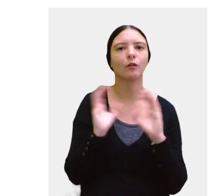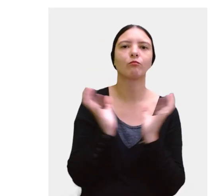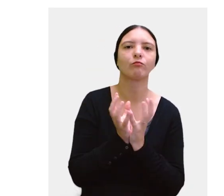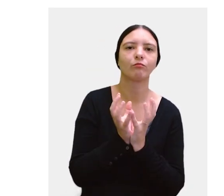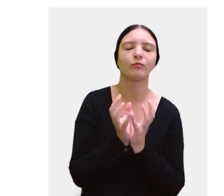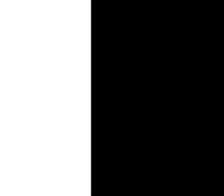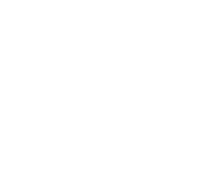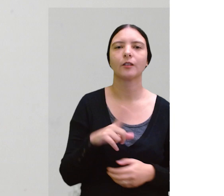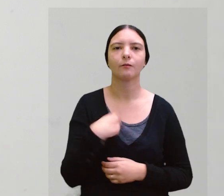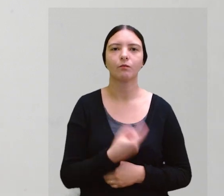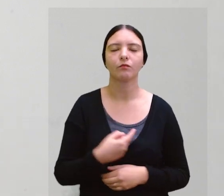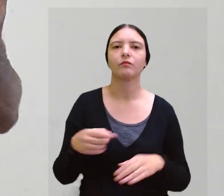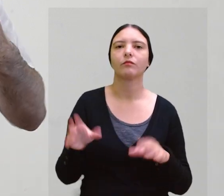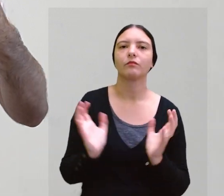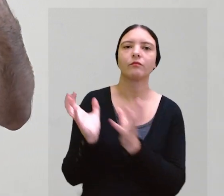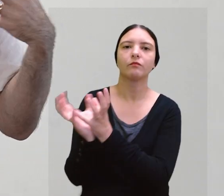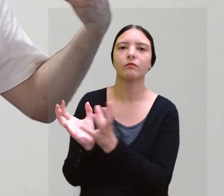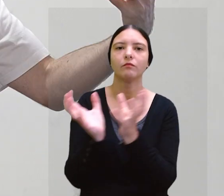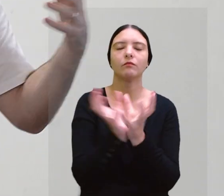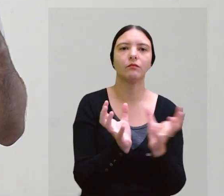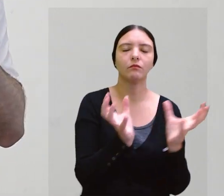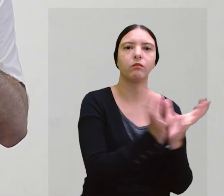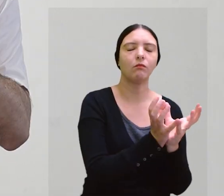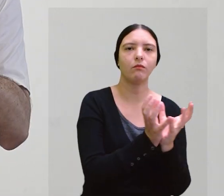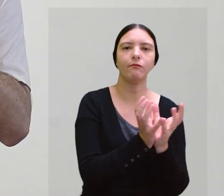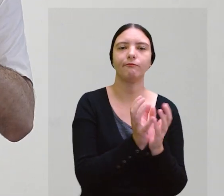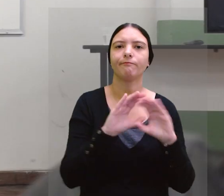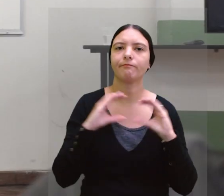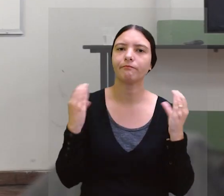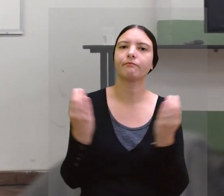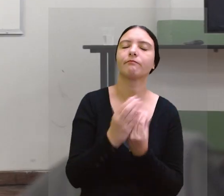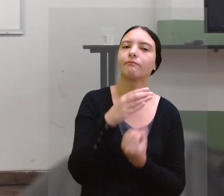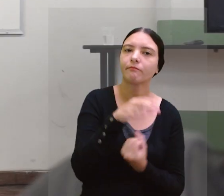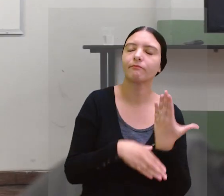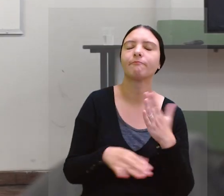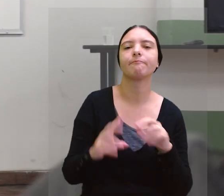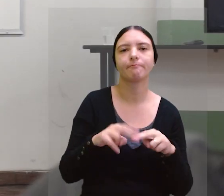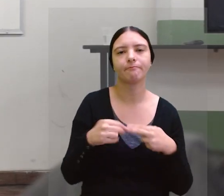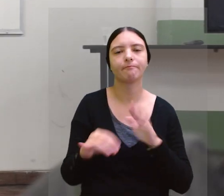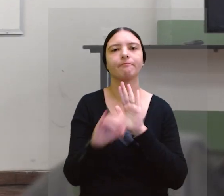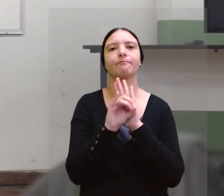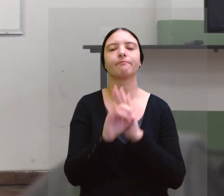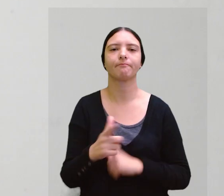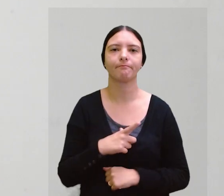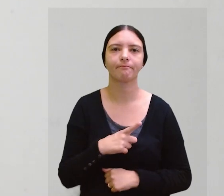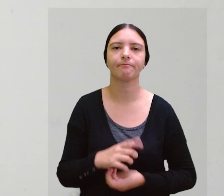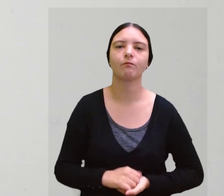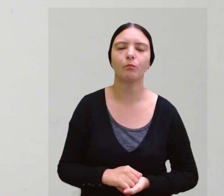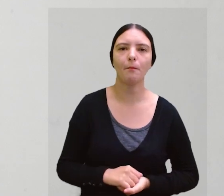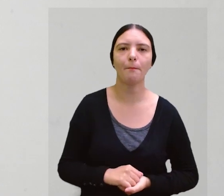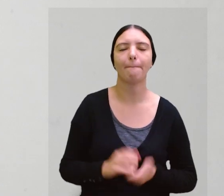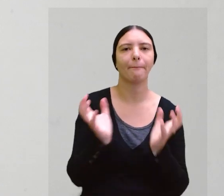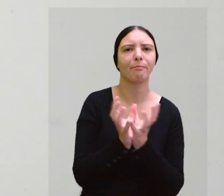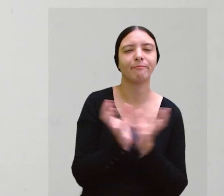coletivas. A gente vai se agrupar em grupos, construir comunidades a partir das identidades que a gente constrói.